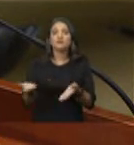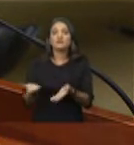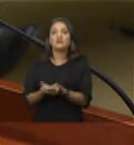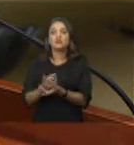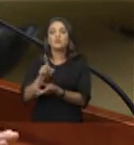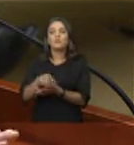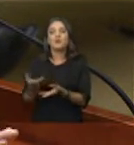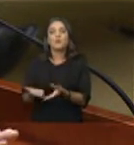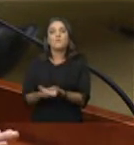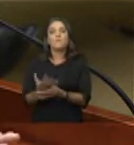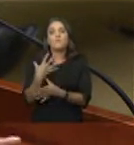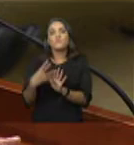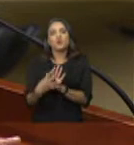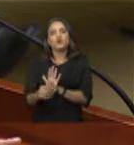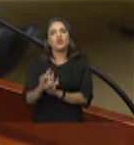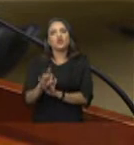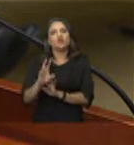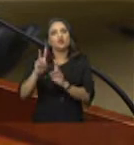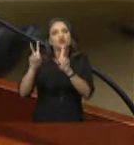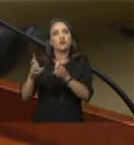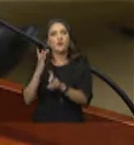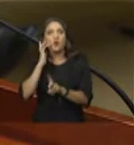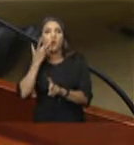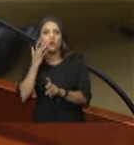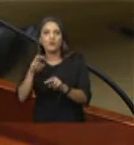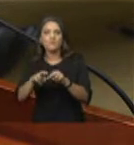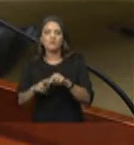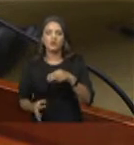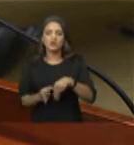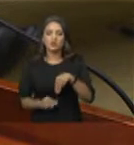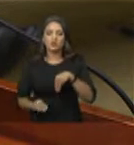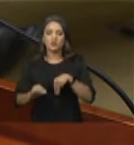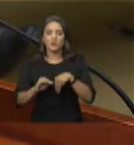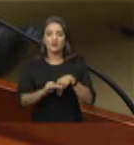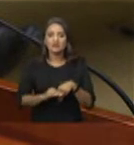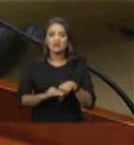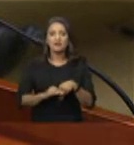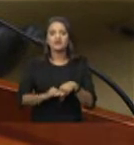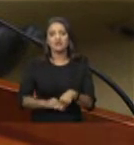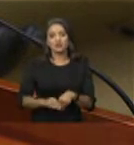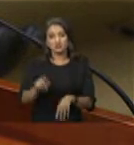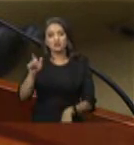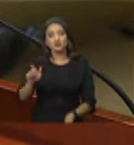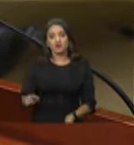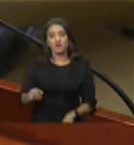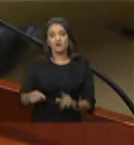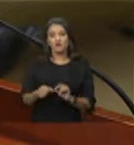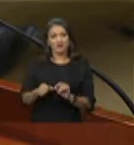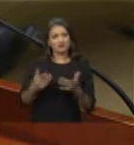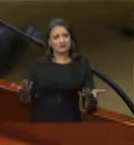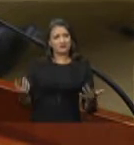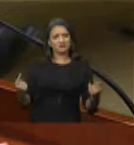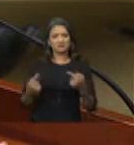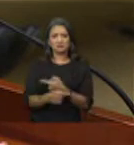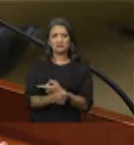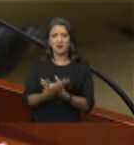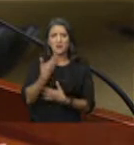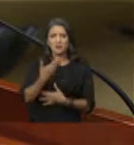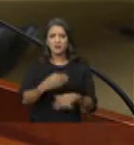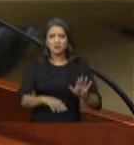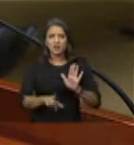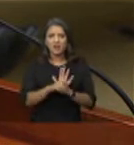invocado pelo Ministro Maurício Correia violação literal dispositivo de lei o Brasil